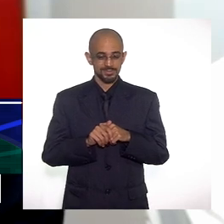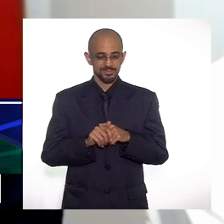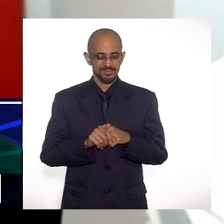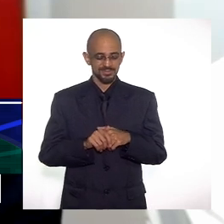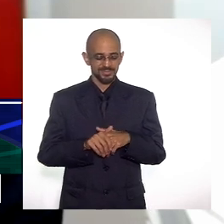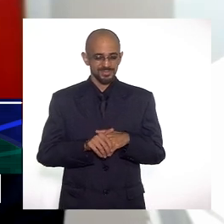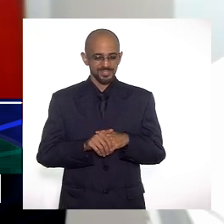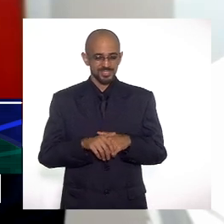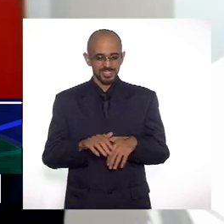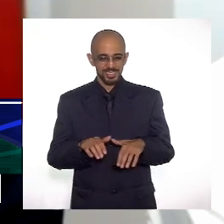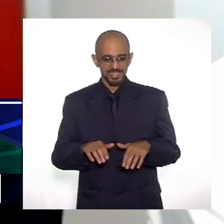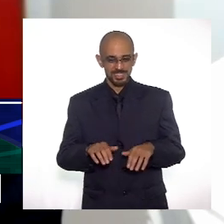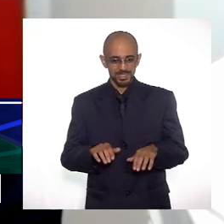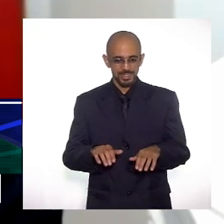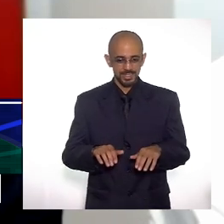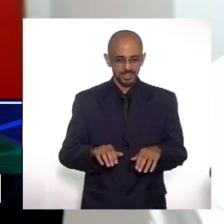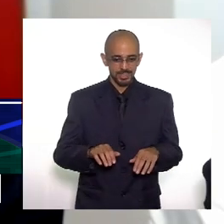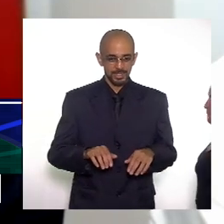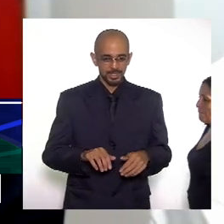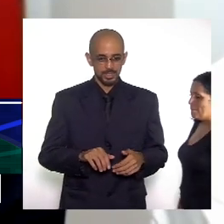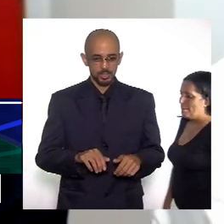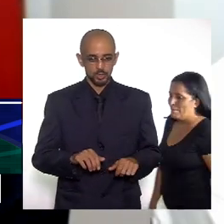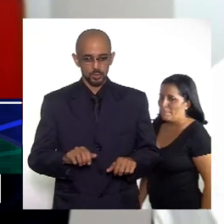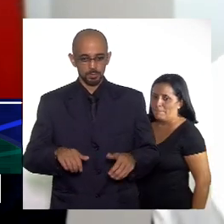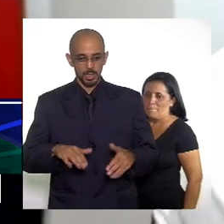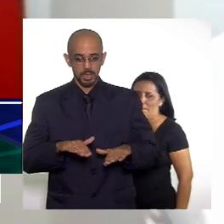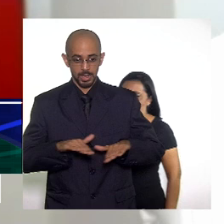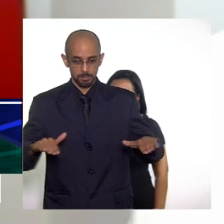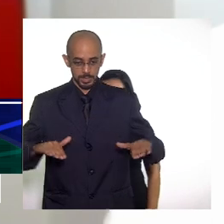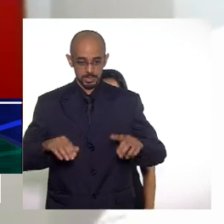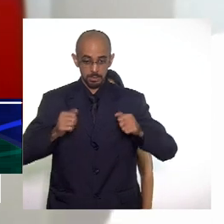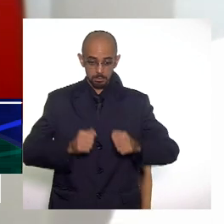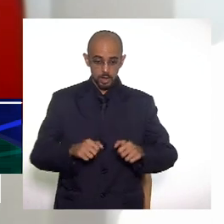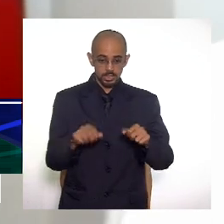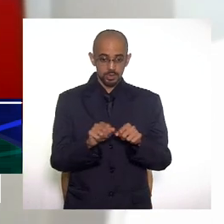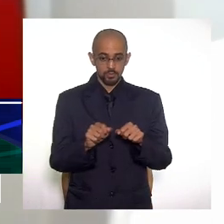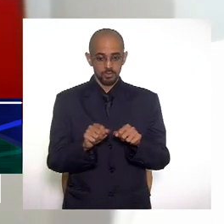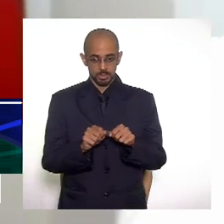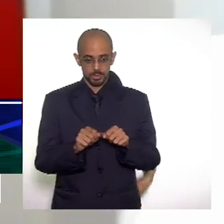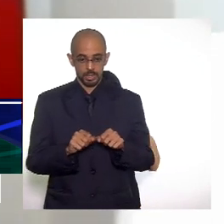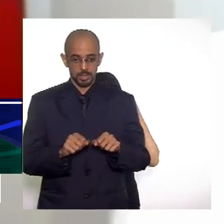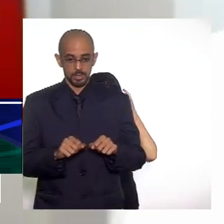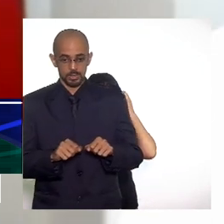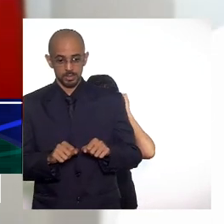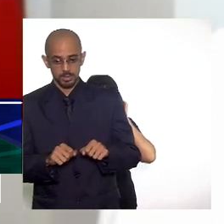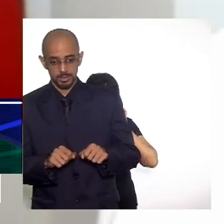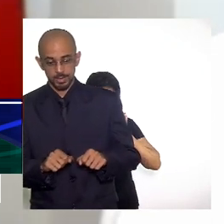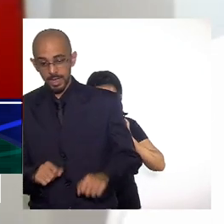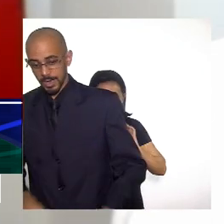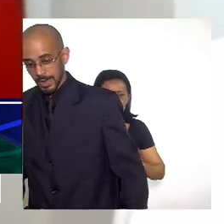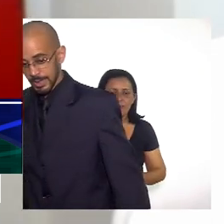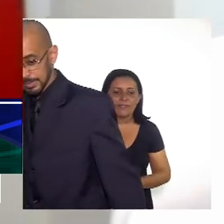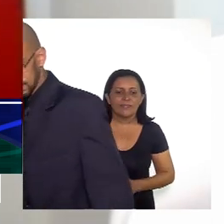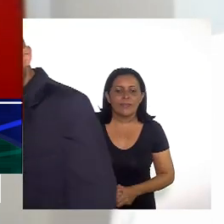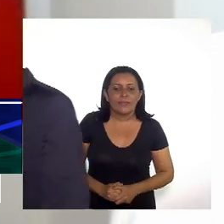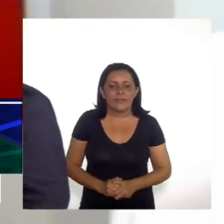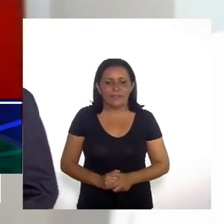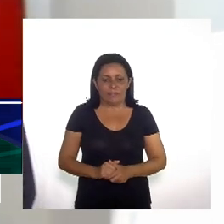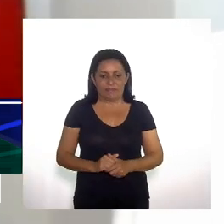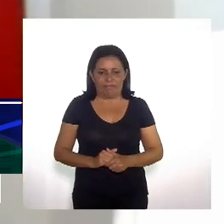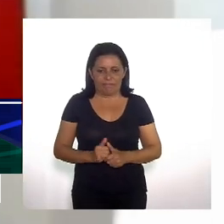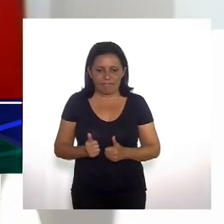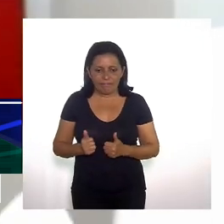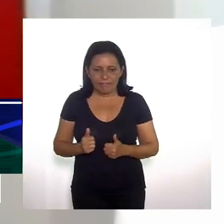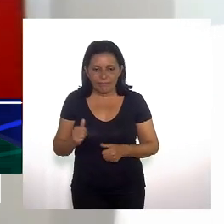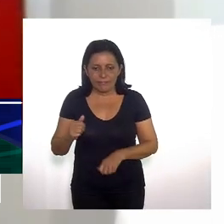pelo plenário para que a mesa diretora possa fazer, ser autora da ação, ok?